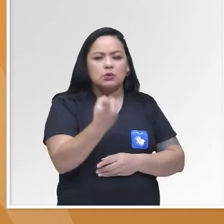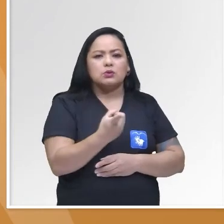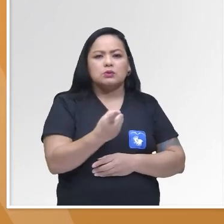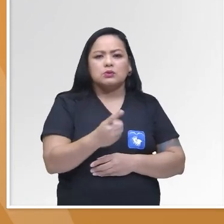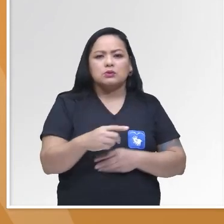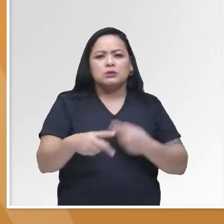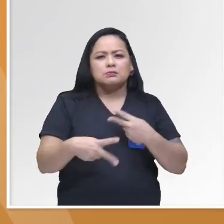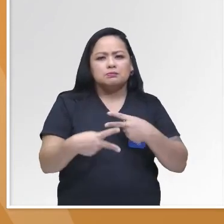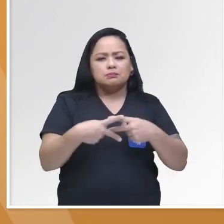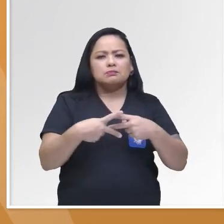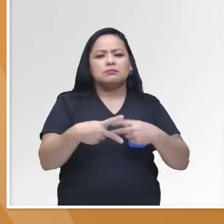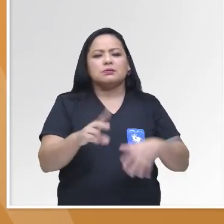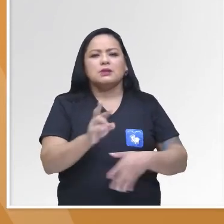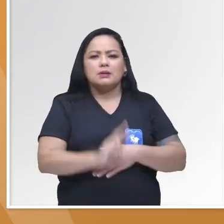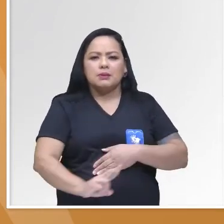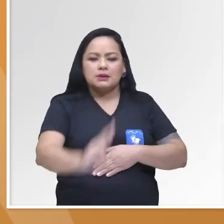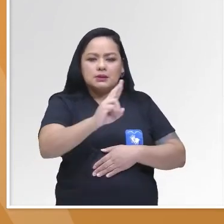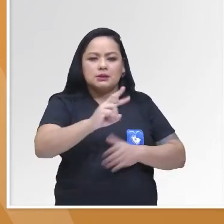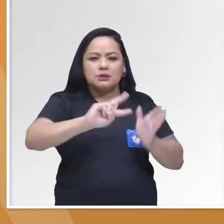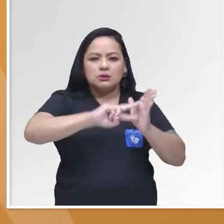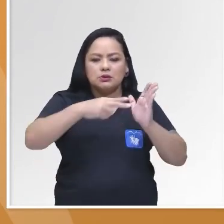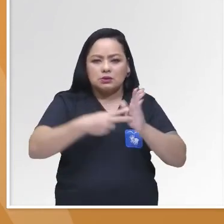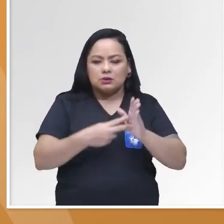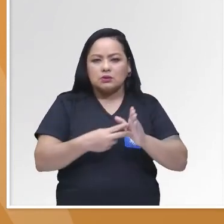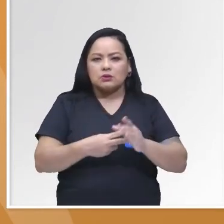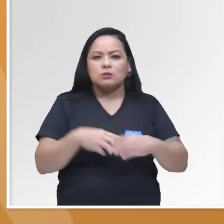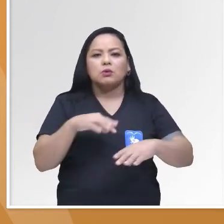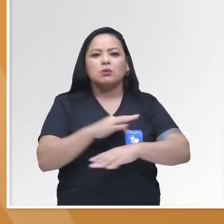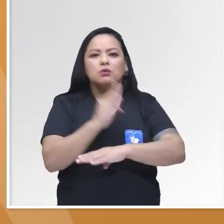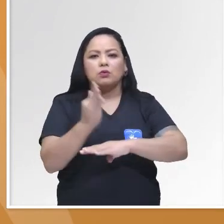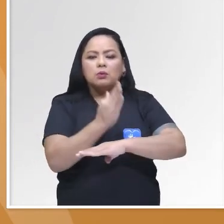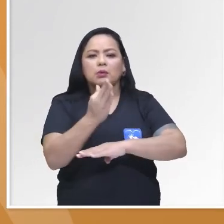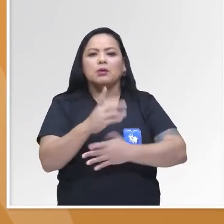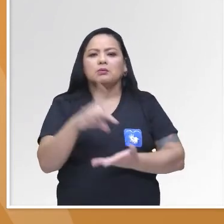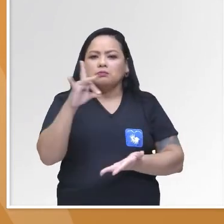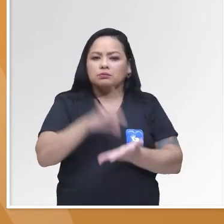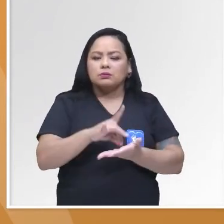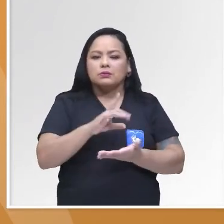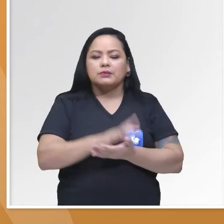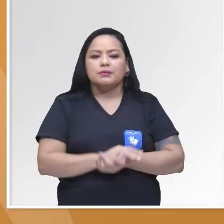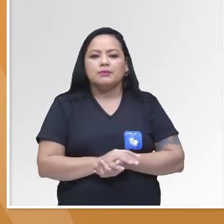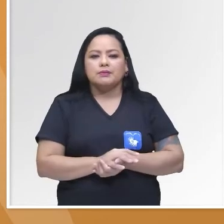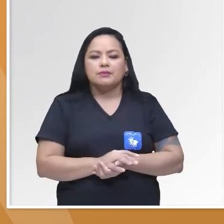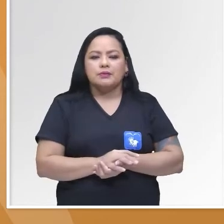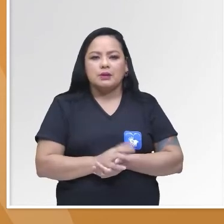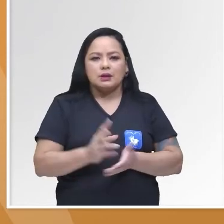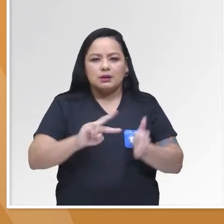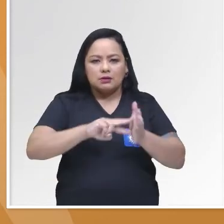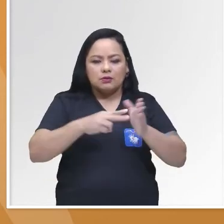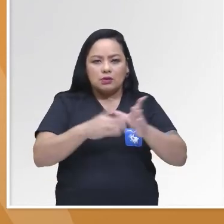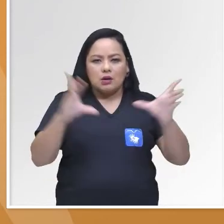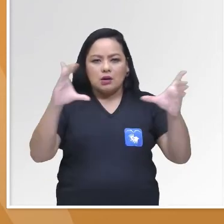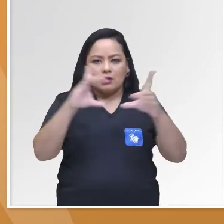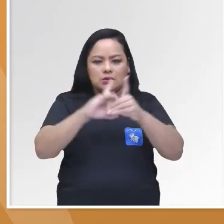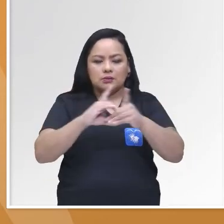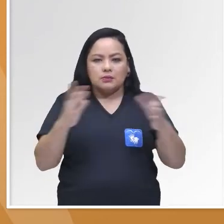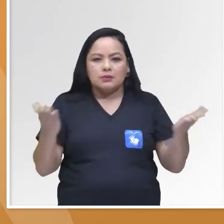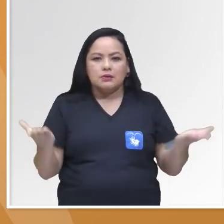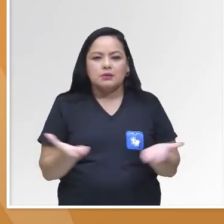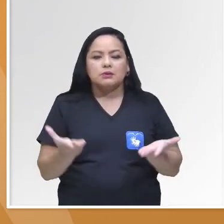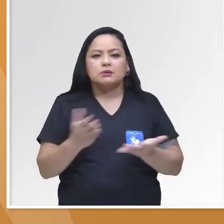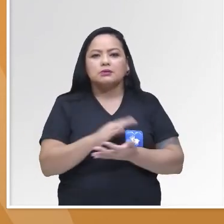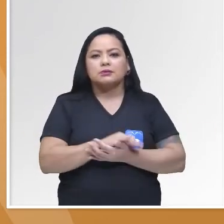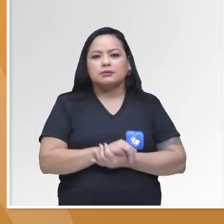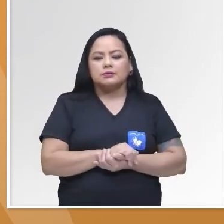dirigentes, e no seu sentido mais formal, ou seja, a democracia nos dias